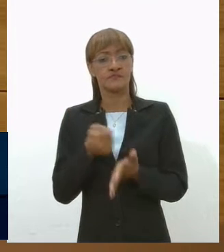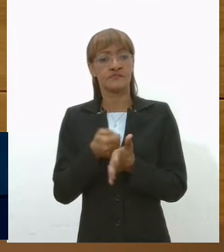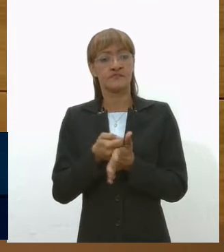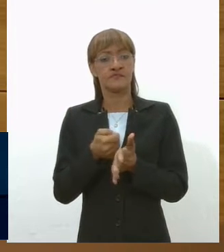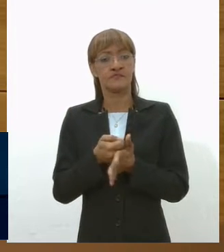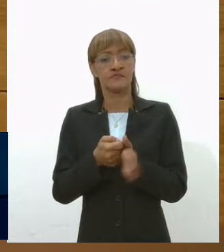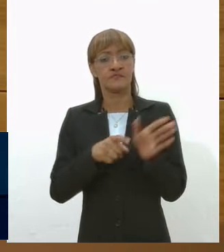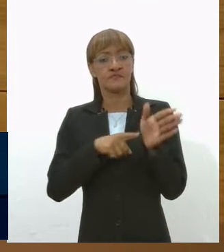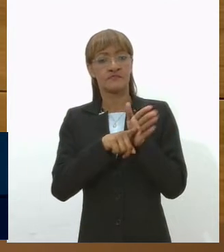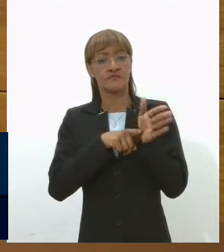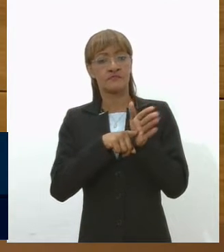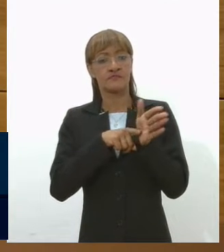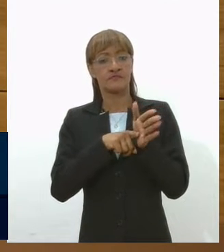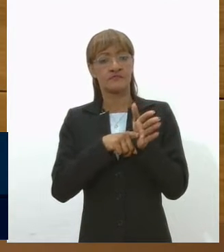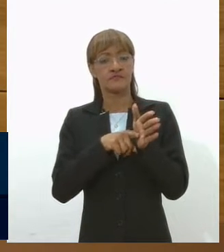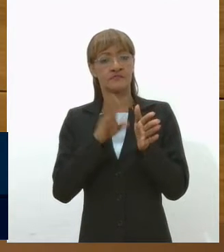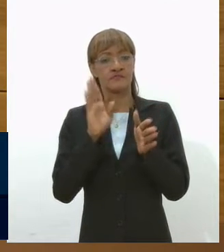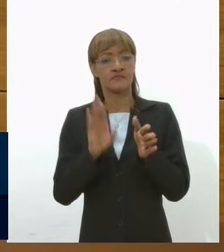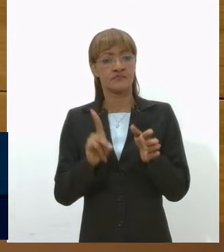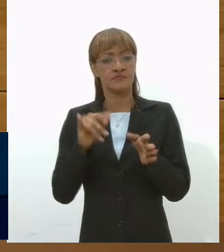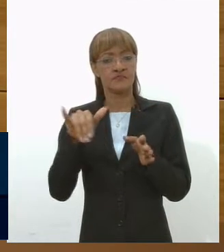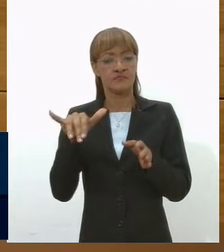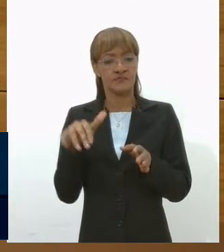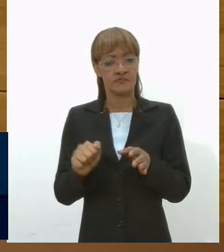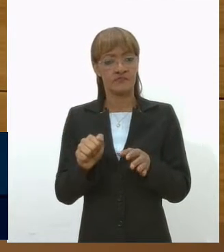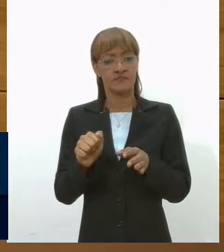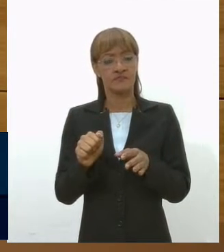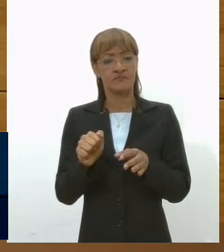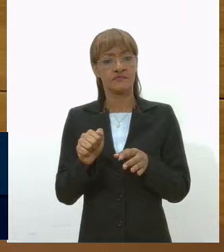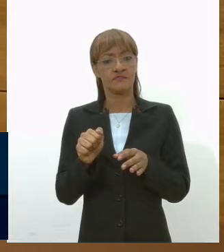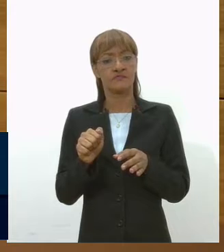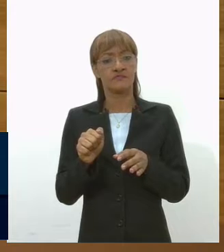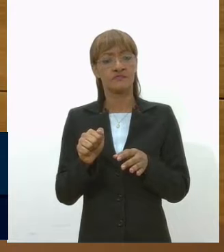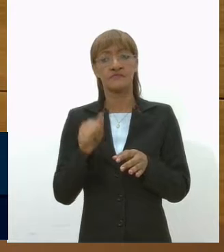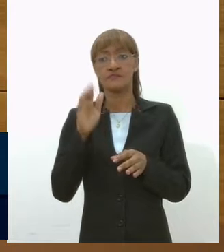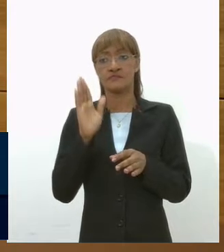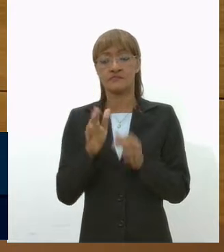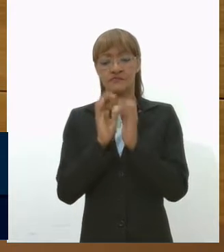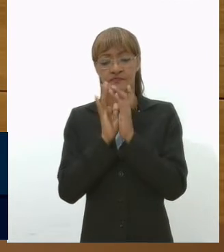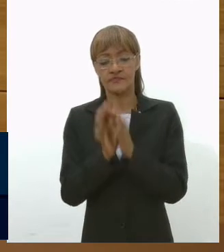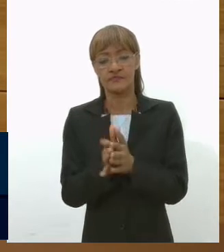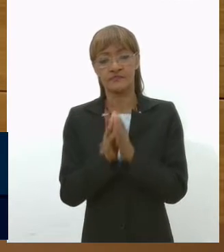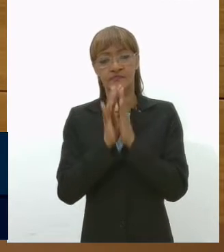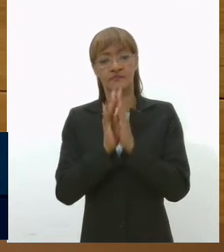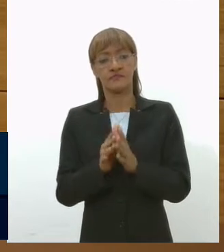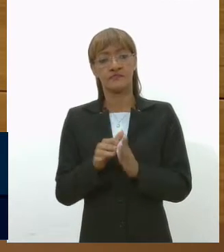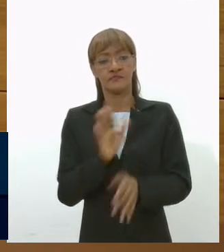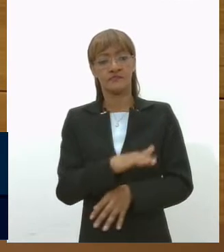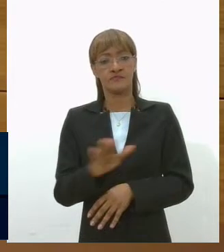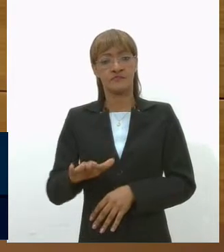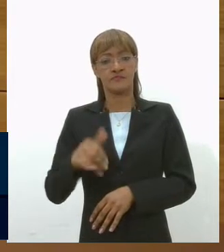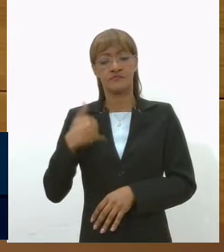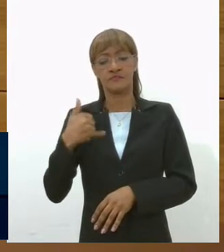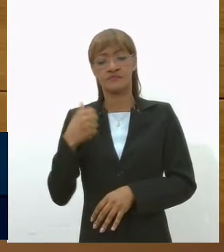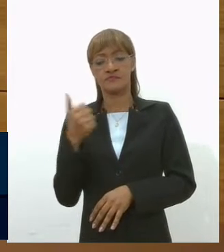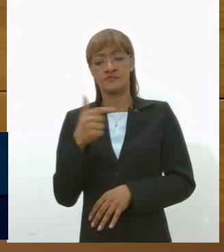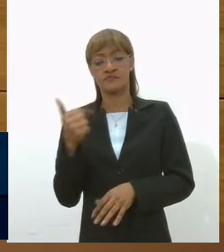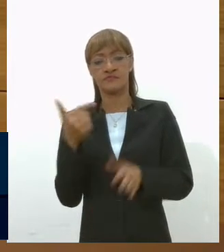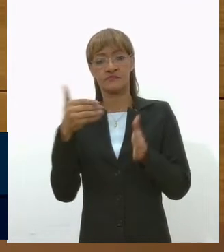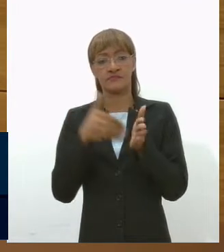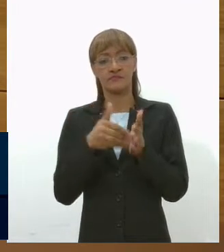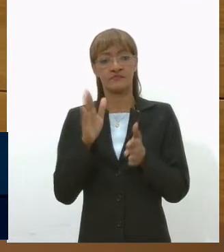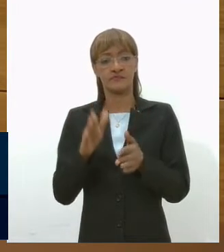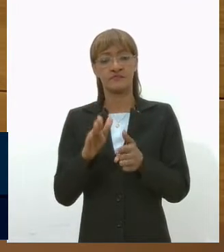para detectar o TEA, o transtorno do espectro autista, nas crianças até 12 anos de idade na rede estadual de